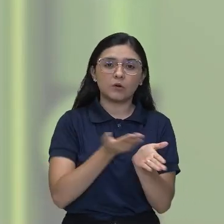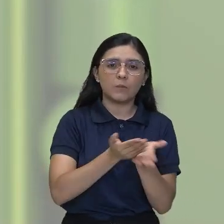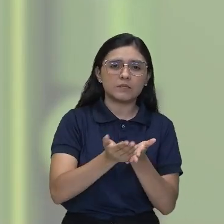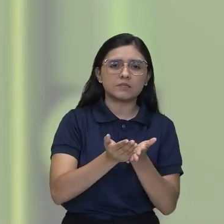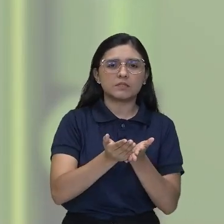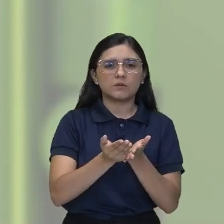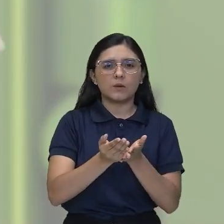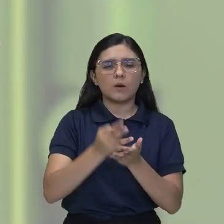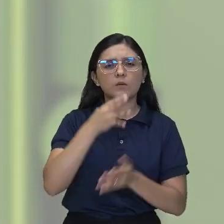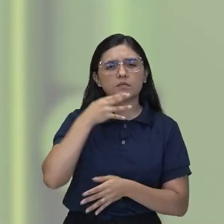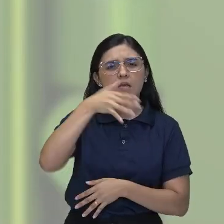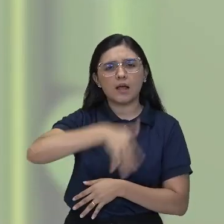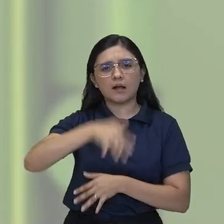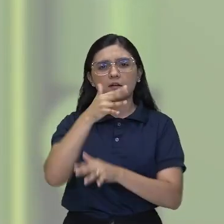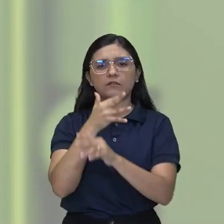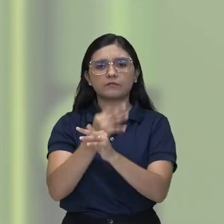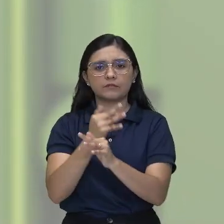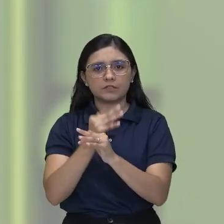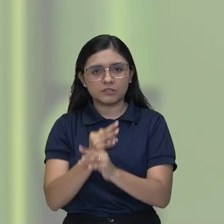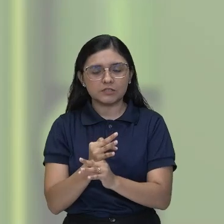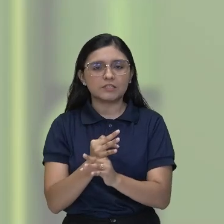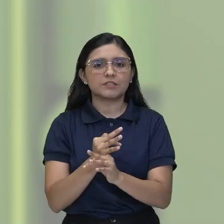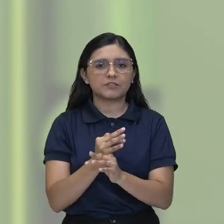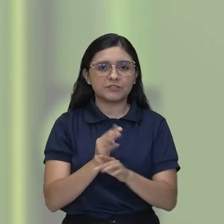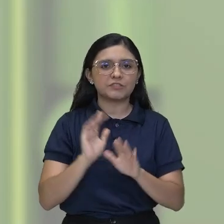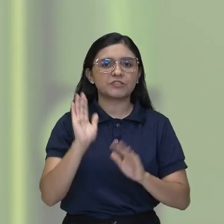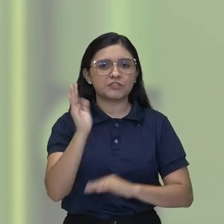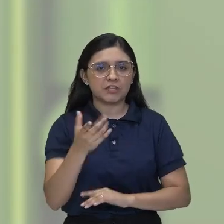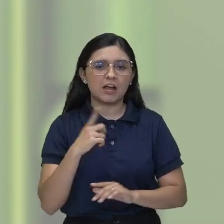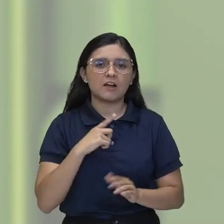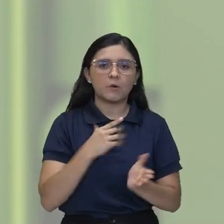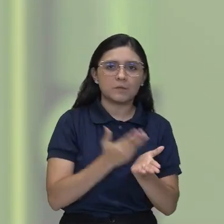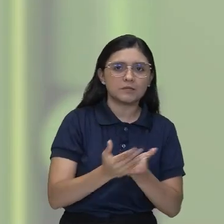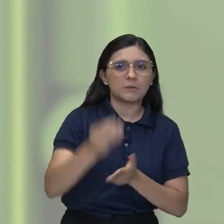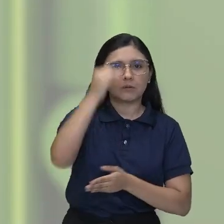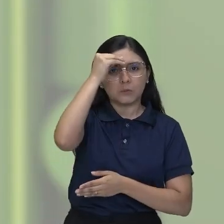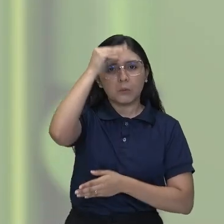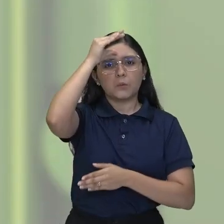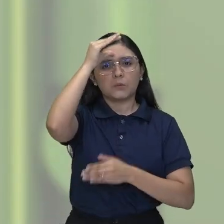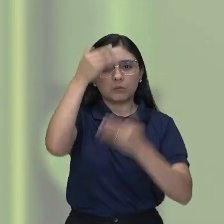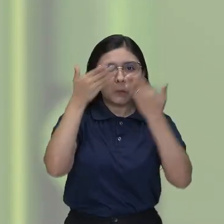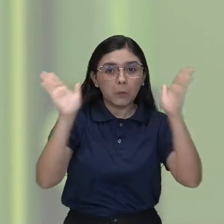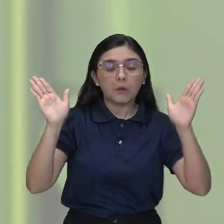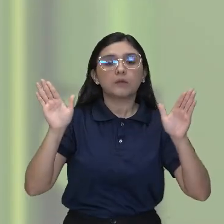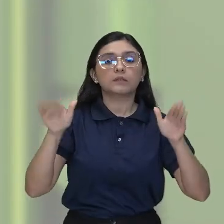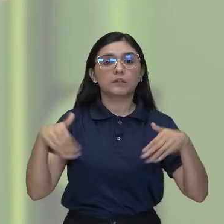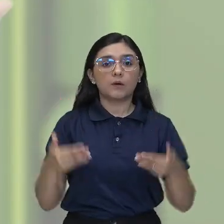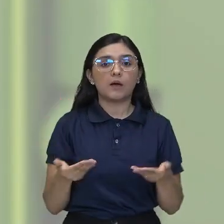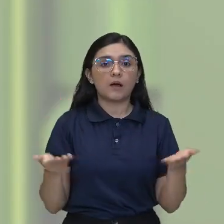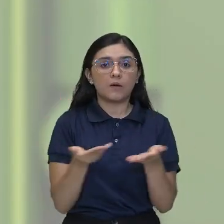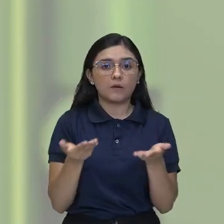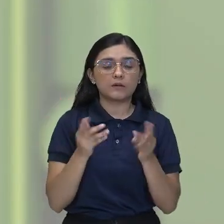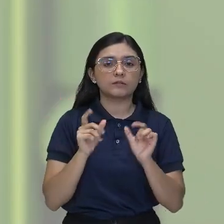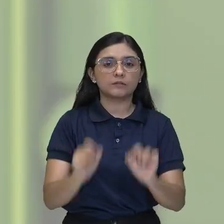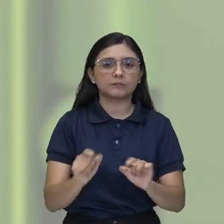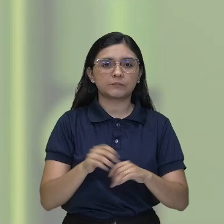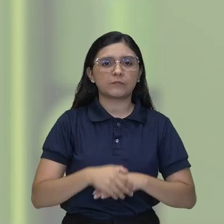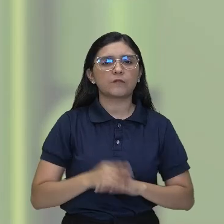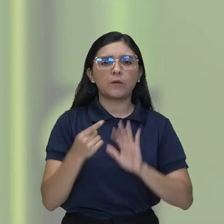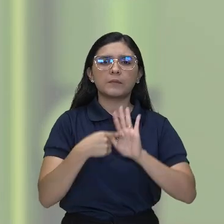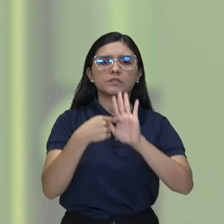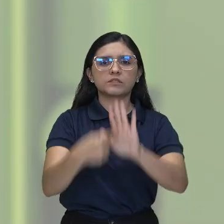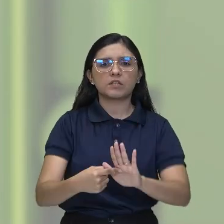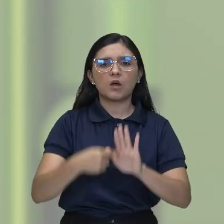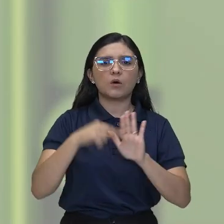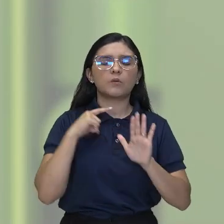a física, já ligamos a nossa nave do conhecimento e vamos agora fazer a definição